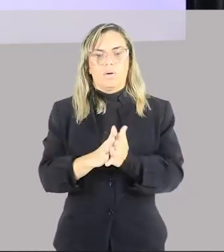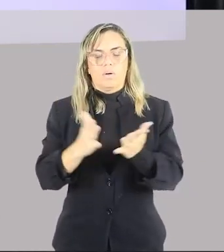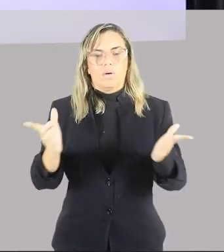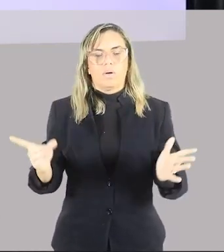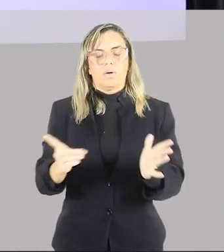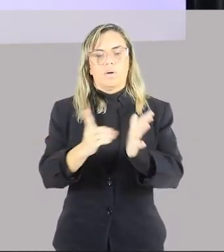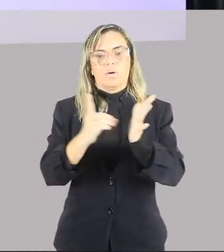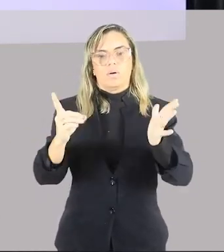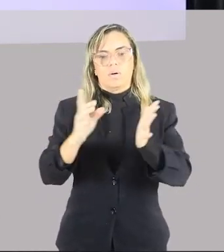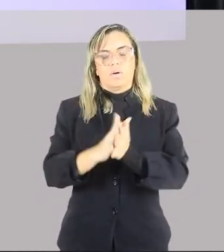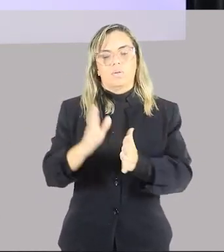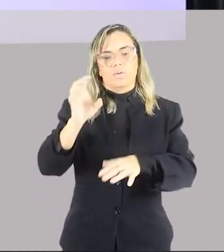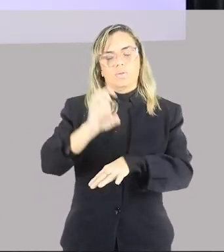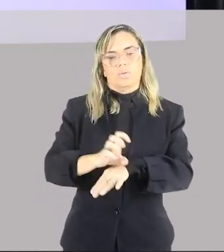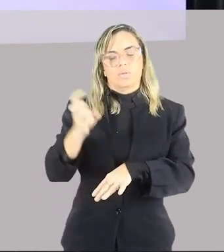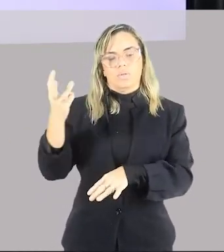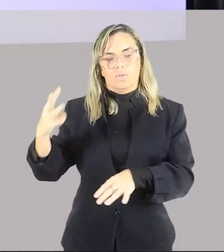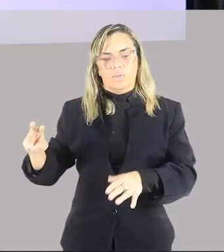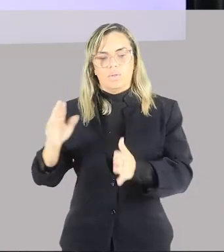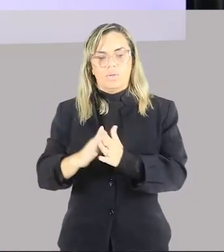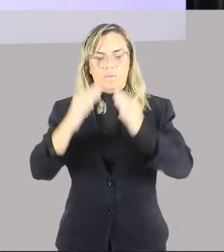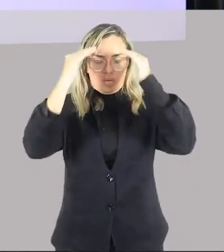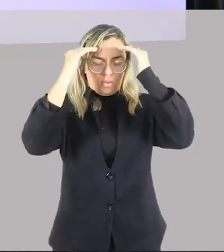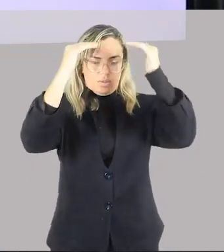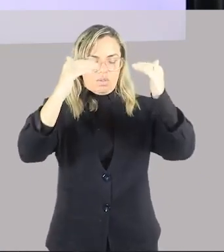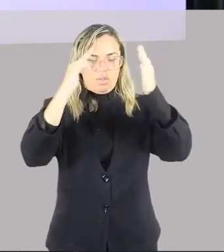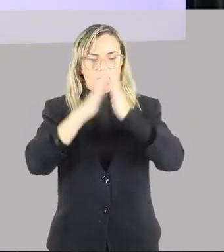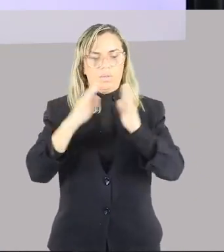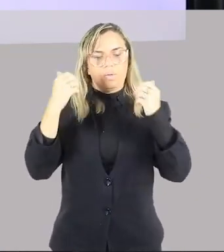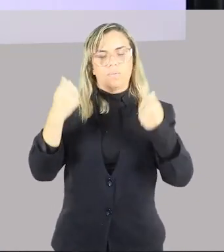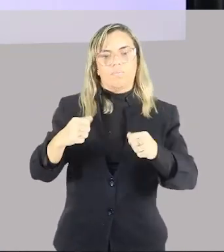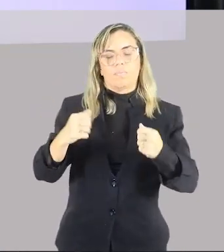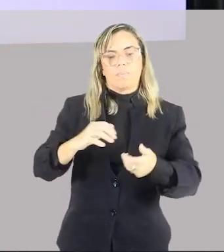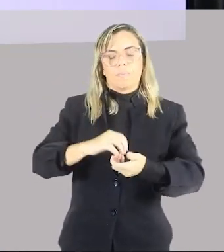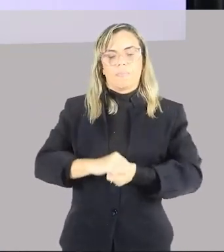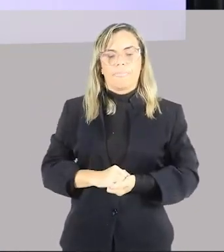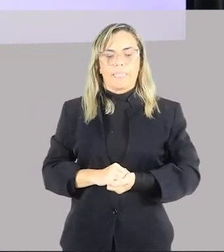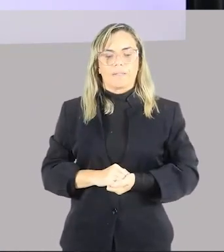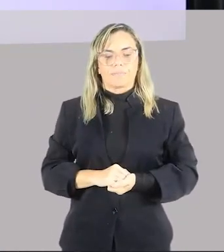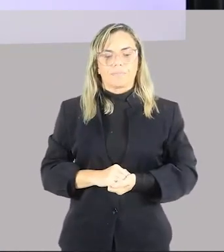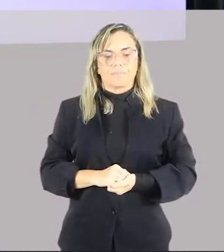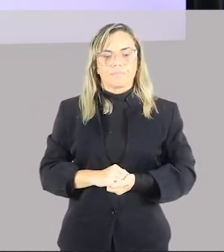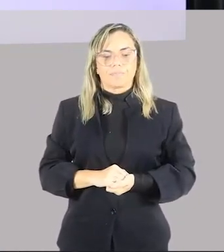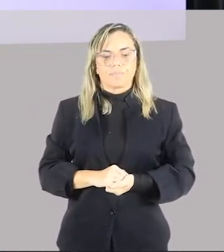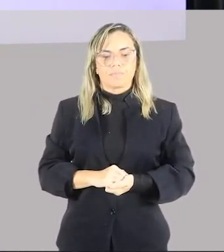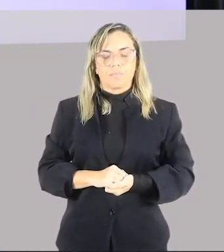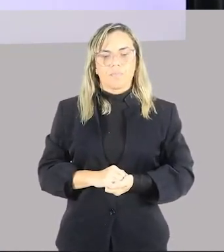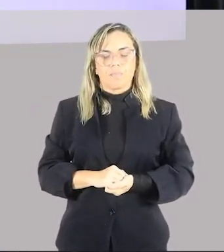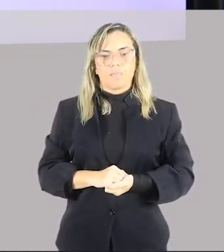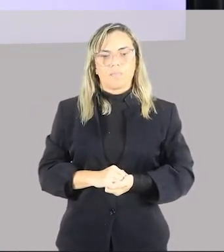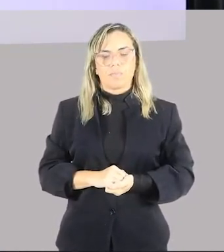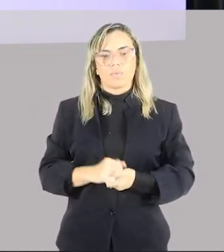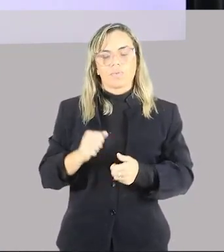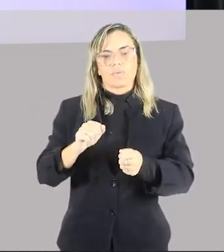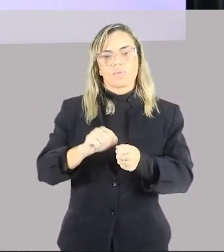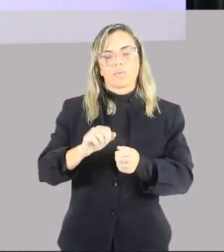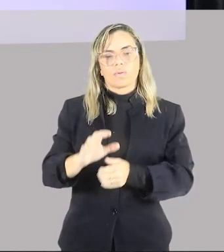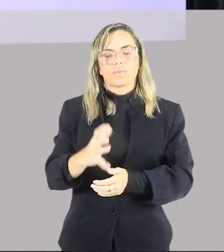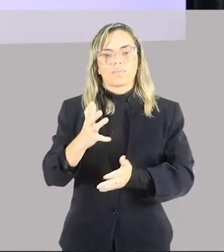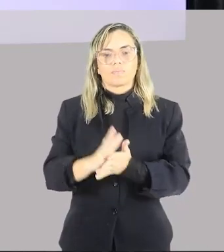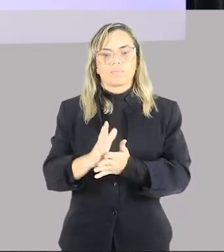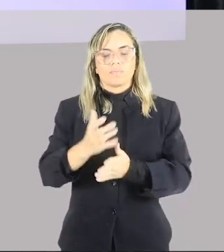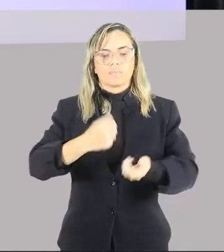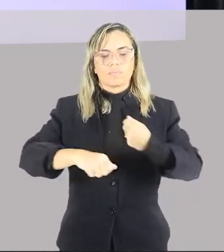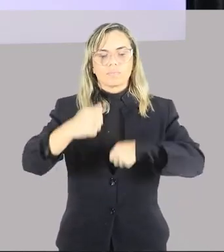você deverá obedecer esse horário de atendimento. O ato administrativo que organizou